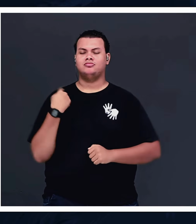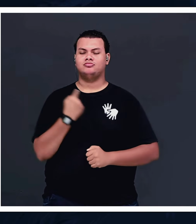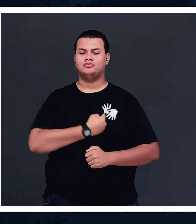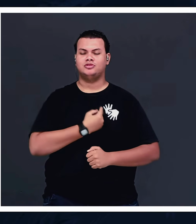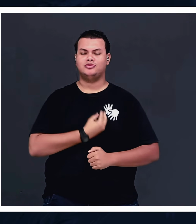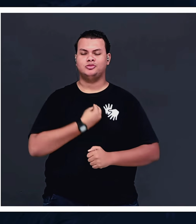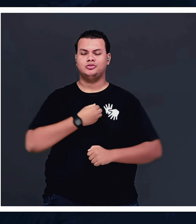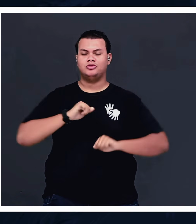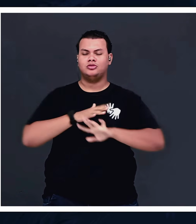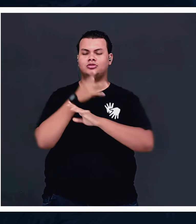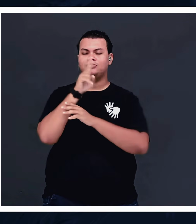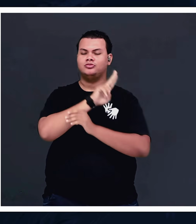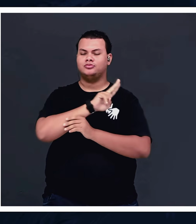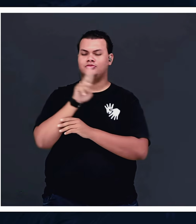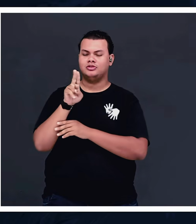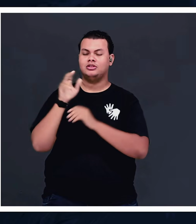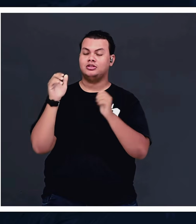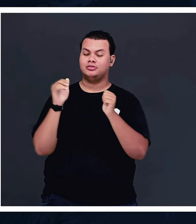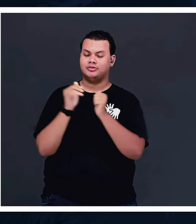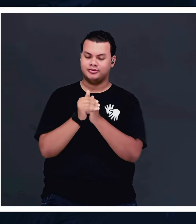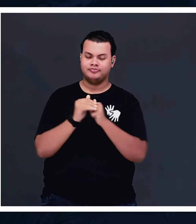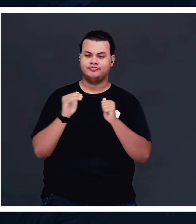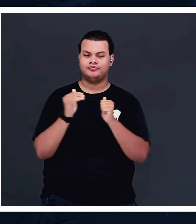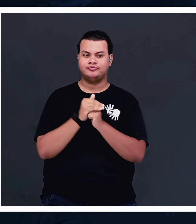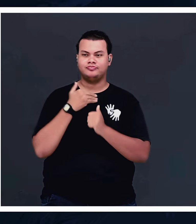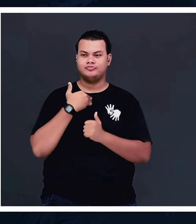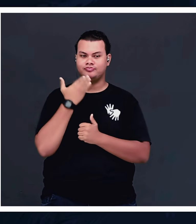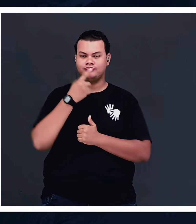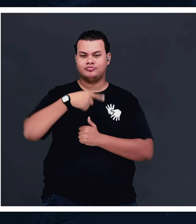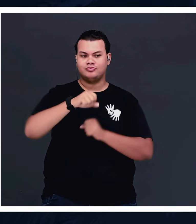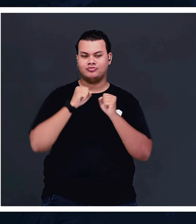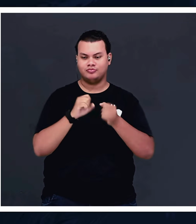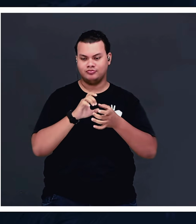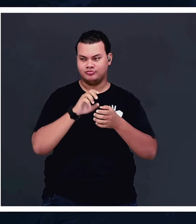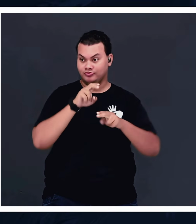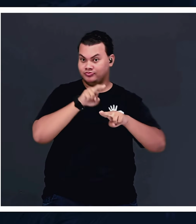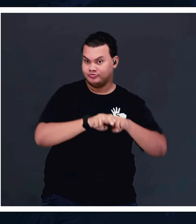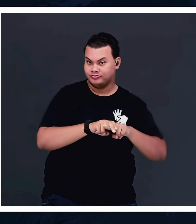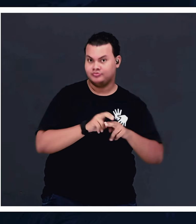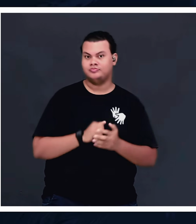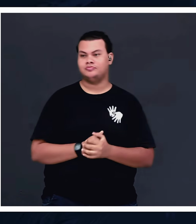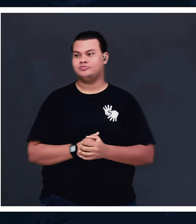para a honra e glória do Teu nome. Amém e amém. Eu convido todos a se assentarem.